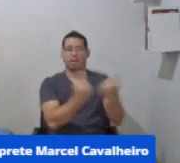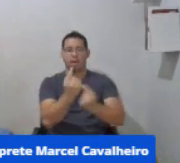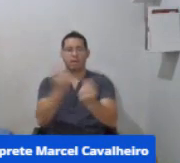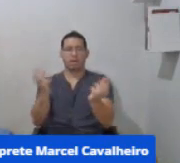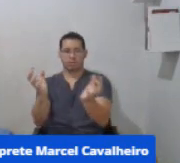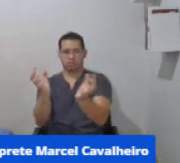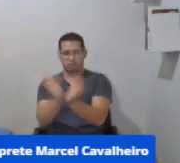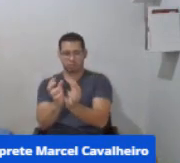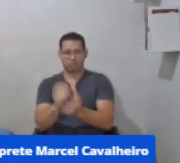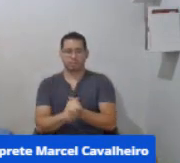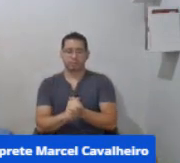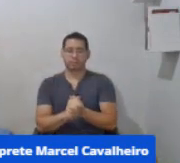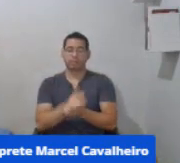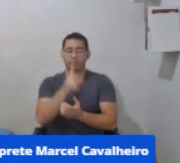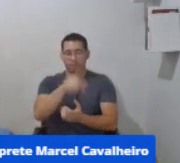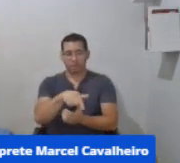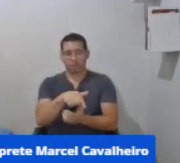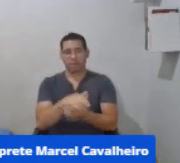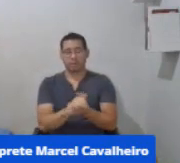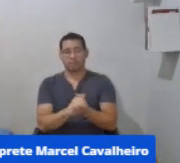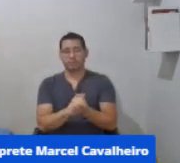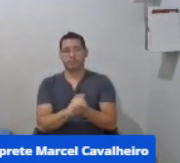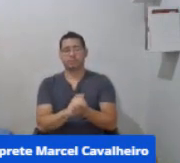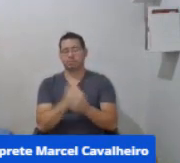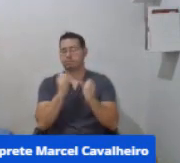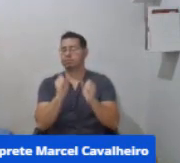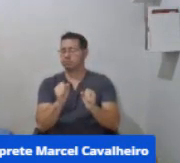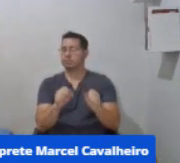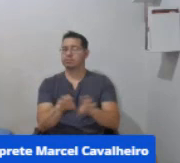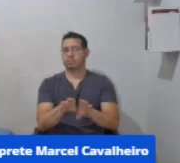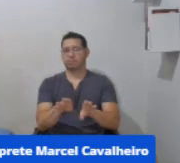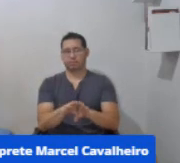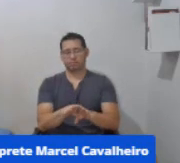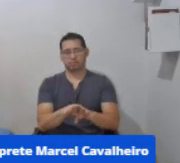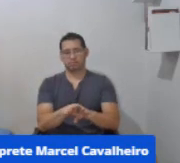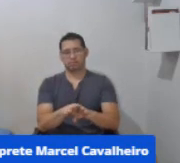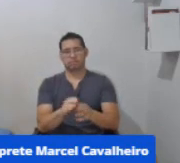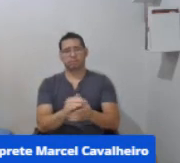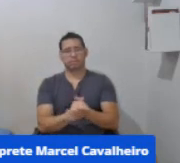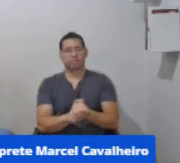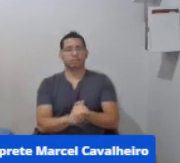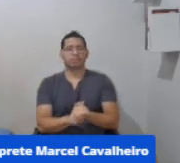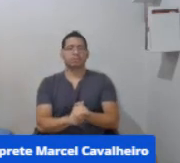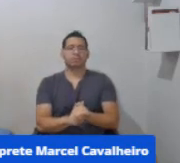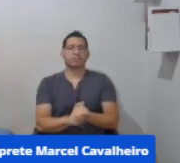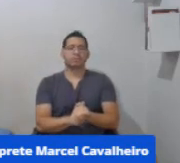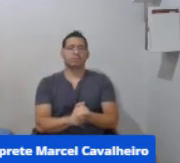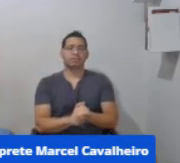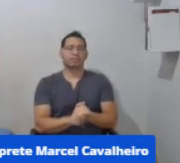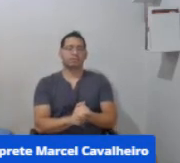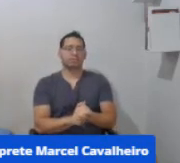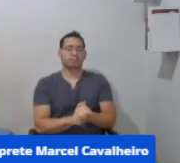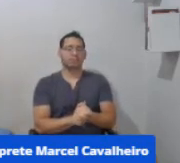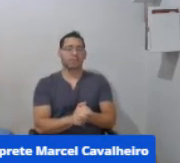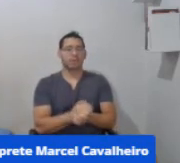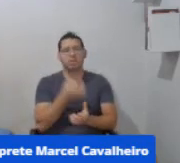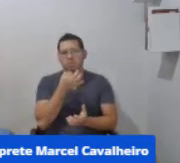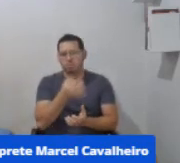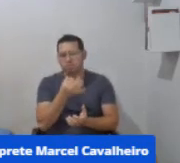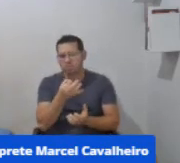Nesse sentido, sendo possível e praticável, indicou-se ao menos